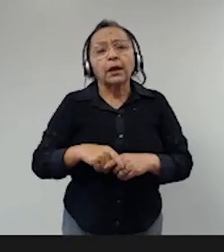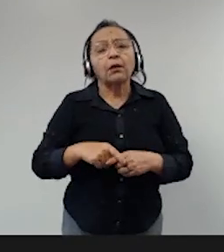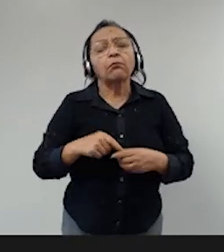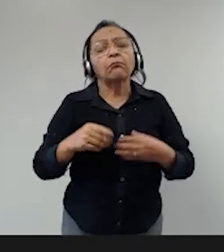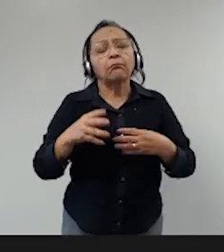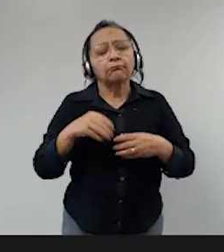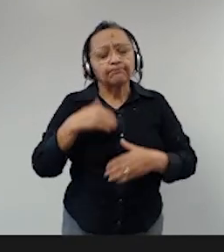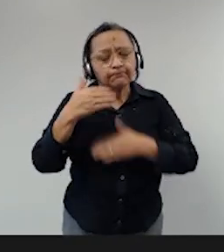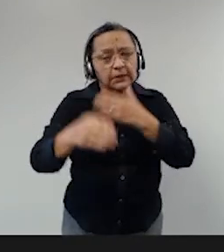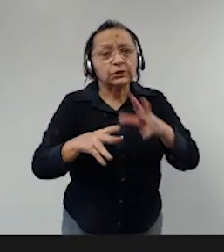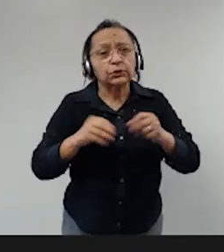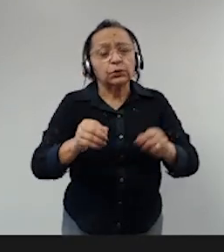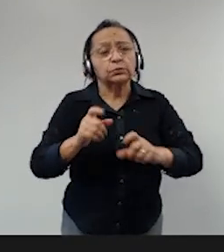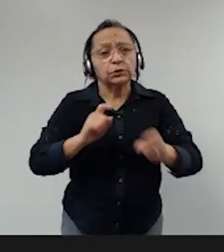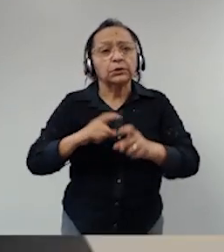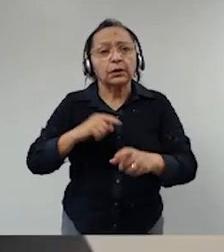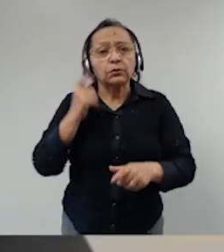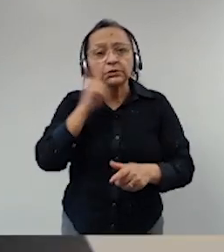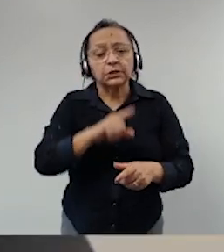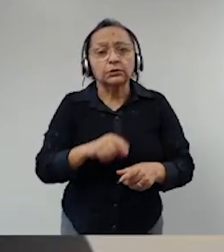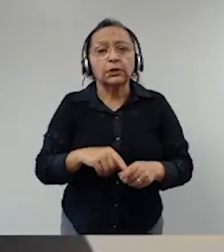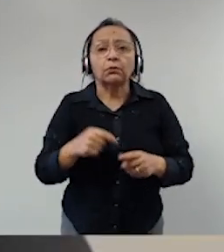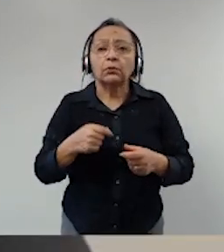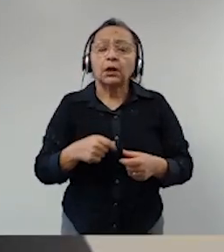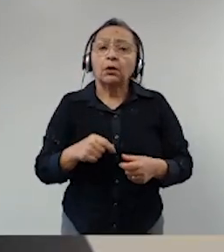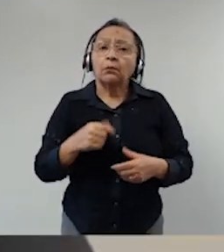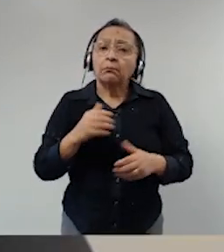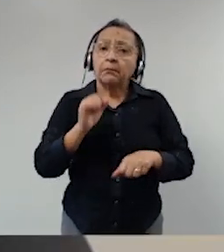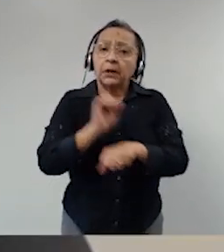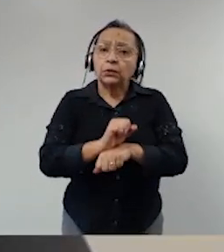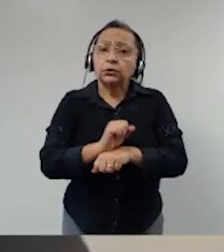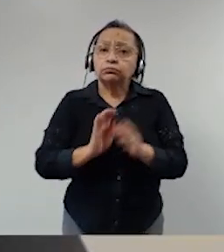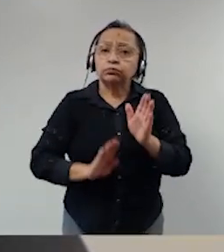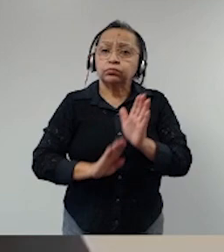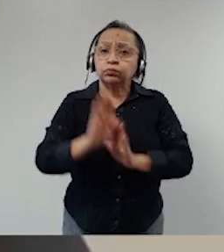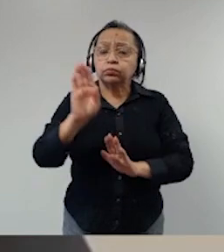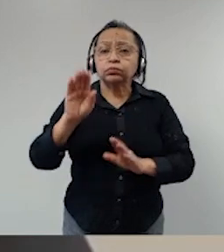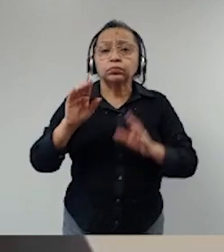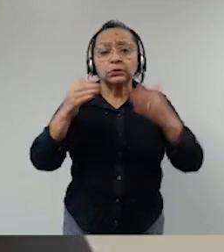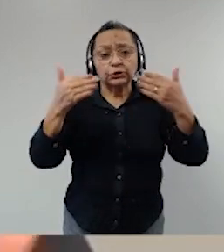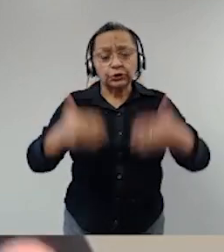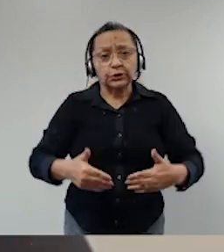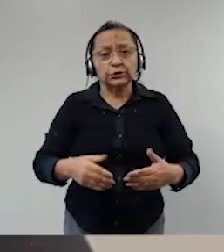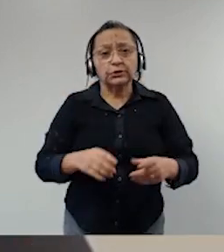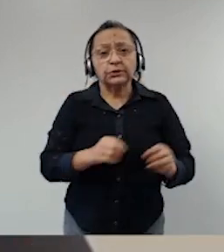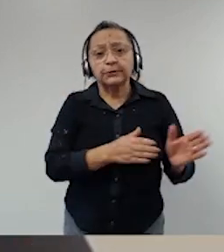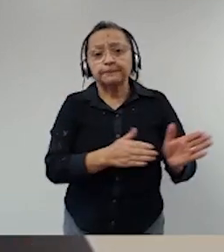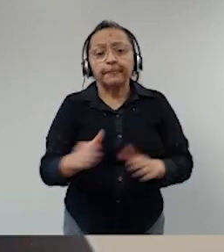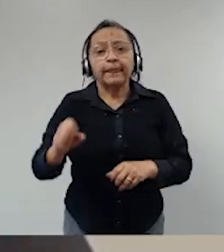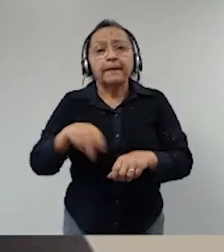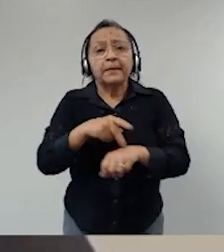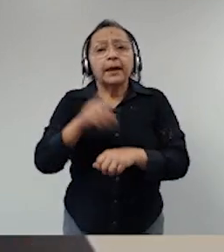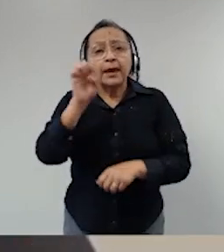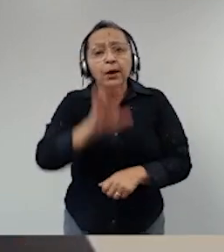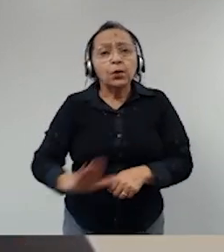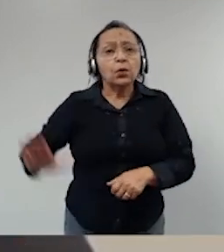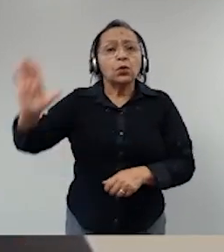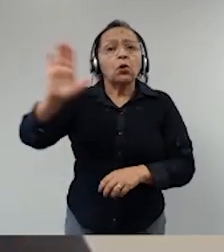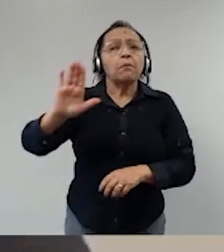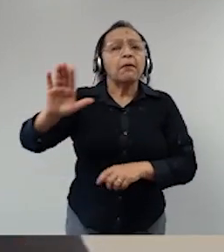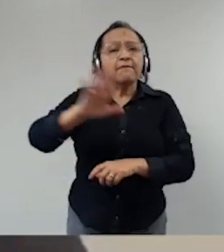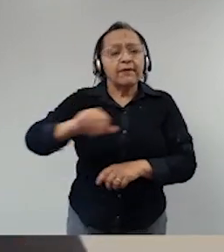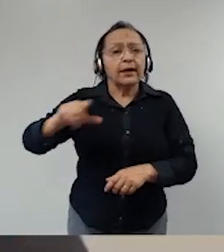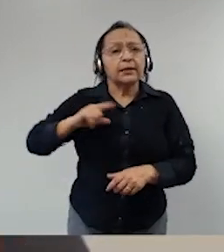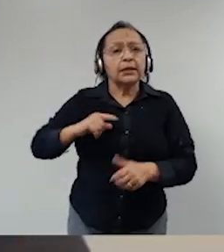aplaudido. O euro não parou de subir face a todas as moedas desde que finalmente a Europa vai ter